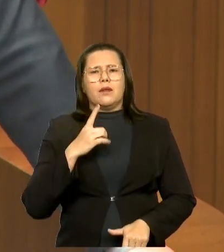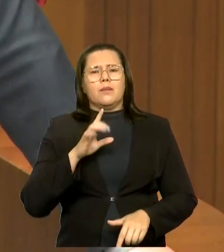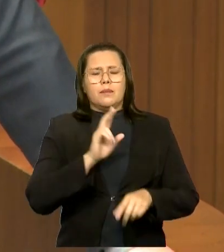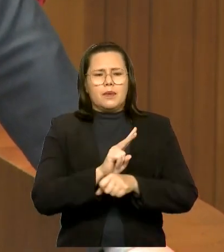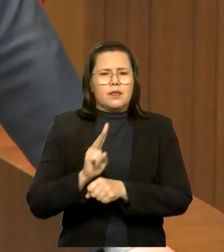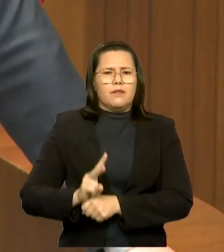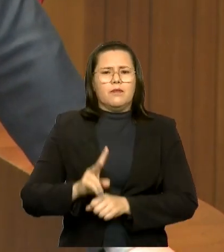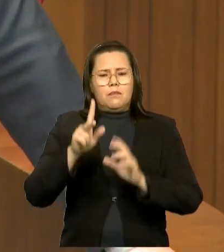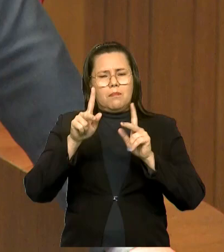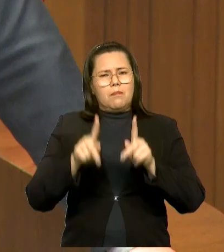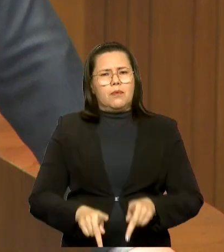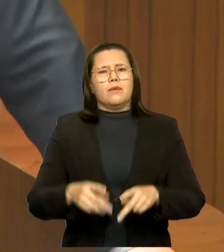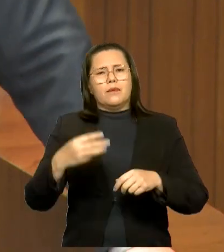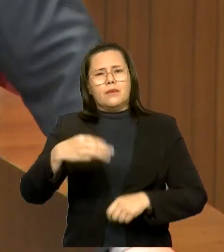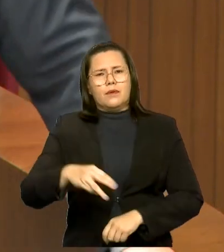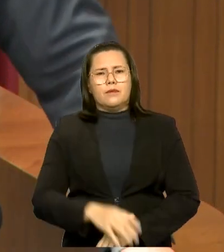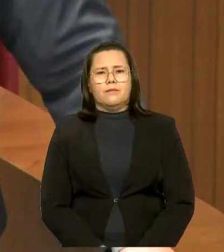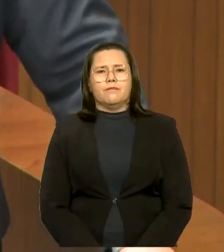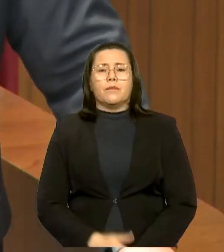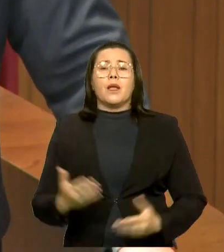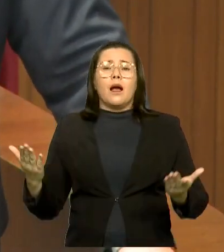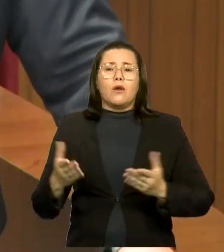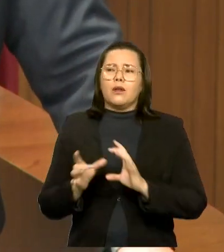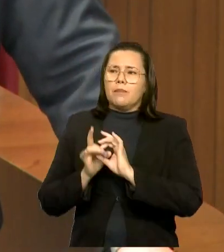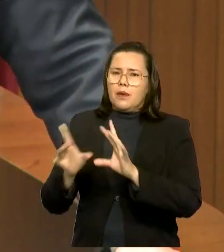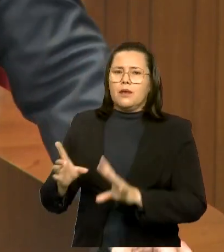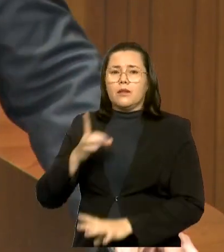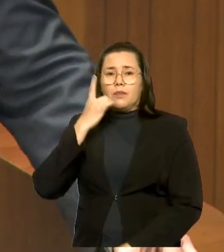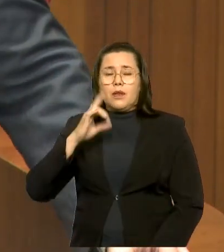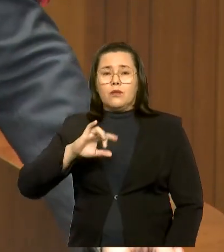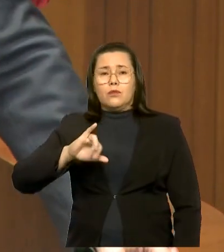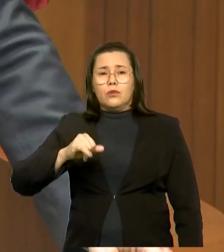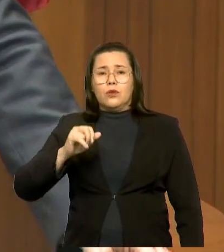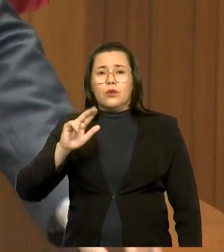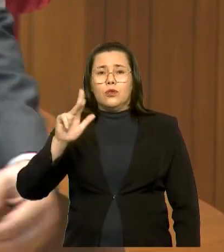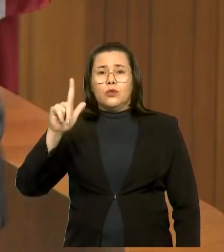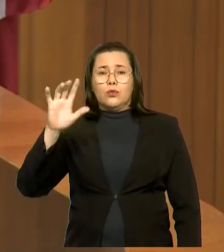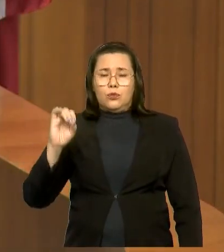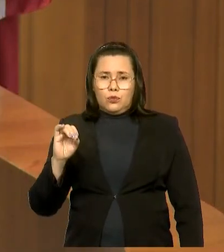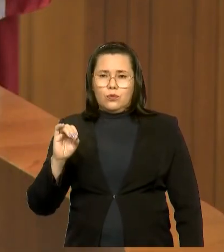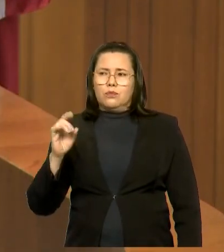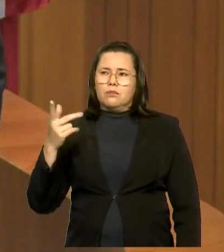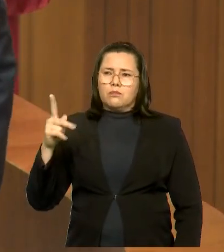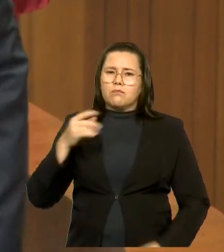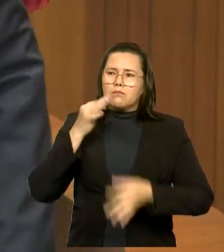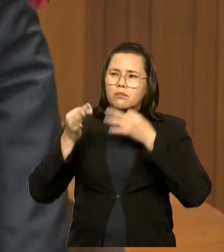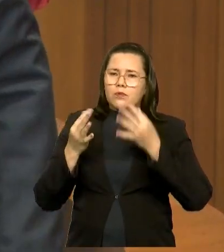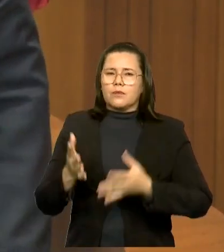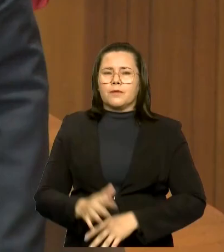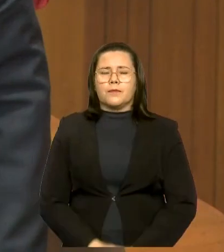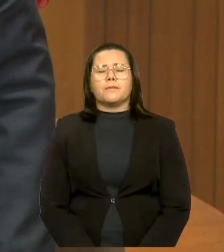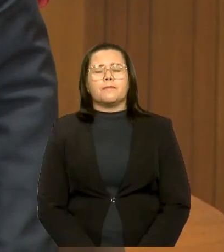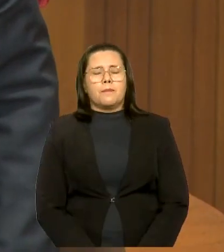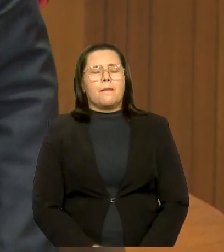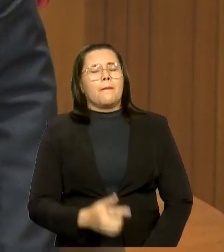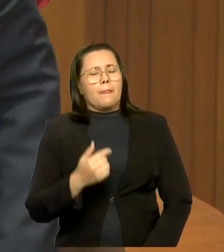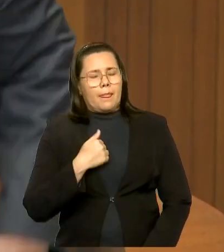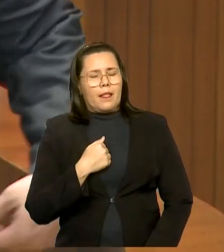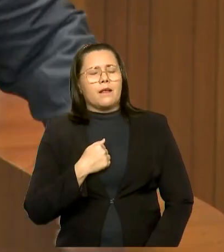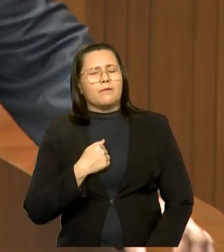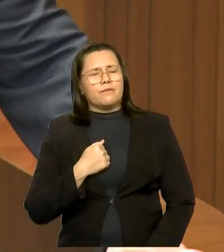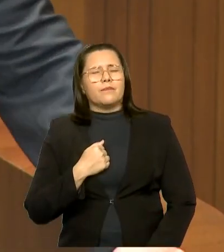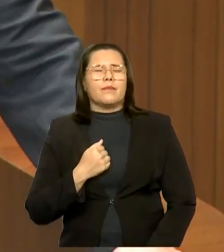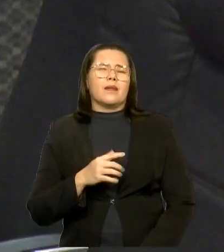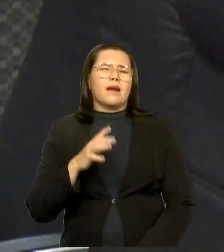Mendonça. Companheiro deputado Rodrigo Lago, eu quero justamente, com muita